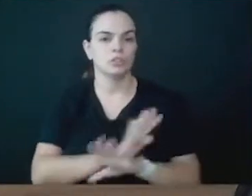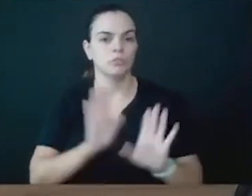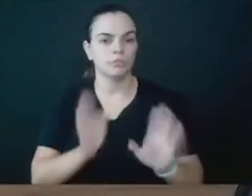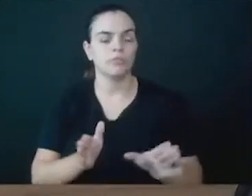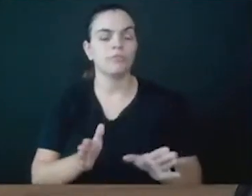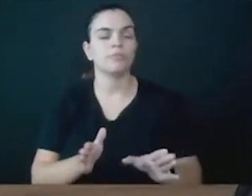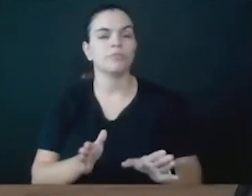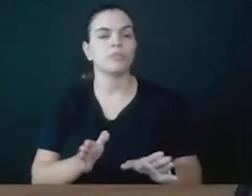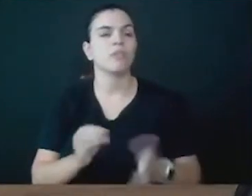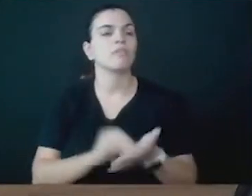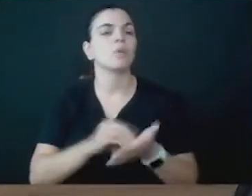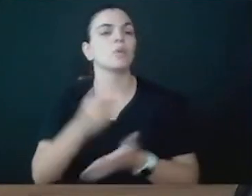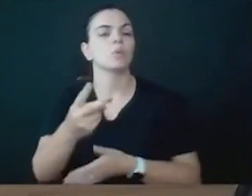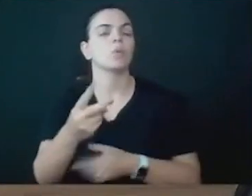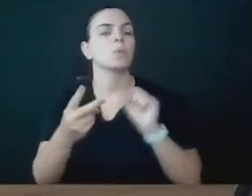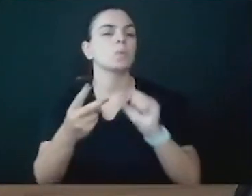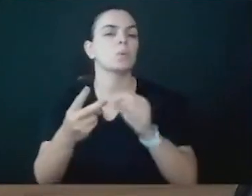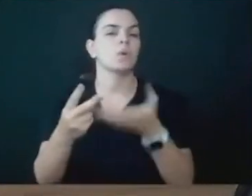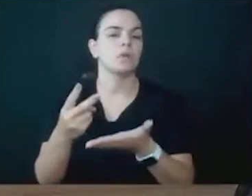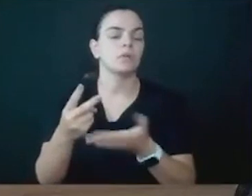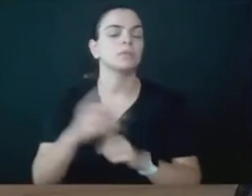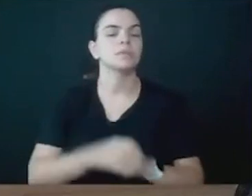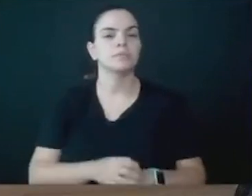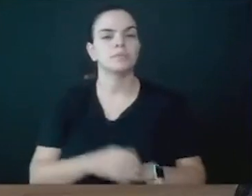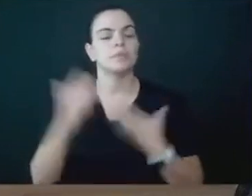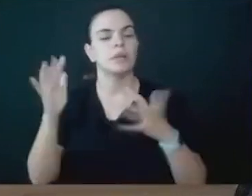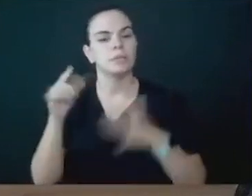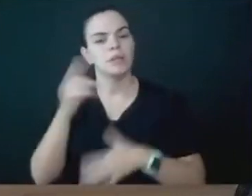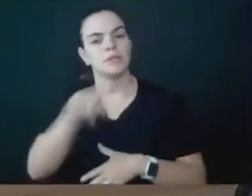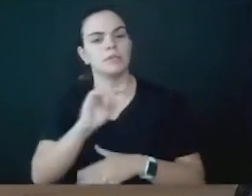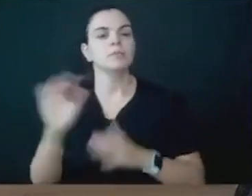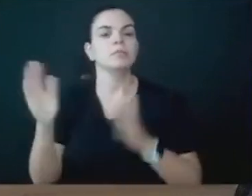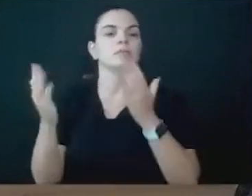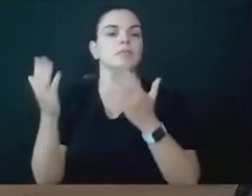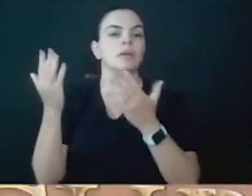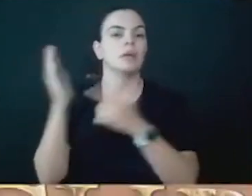faltando. Mas parabenizo pela apresentação, muito importante.